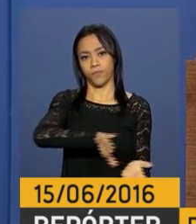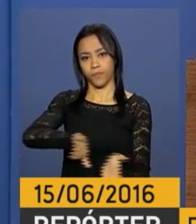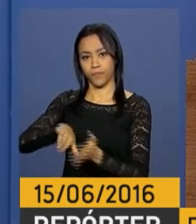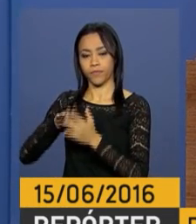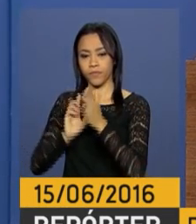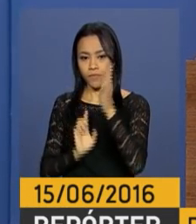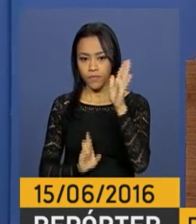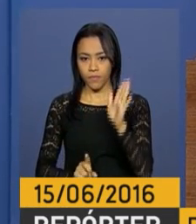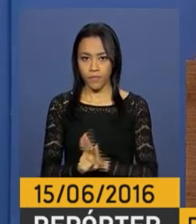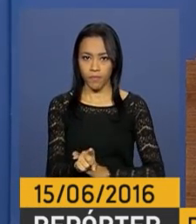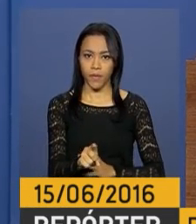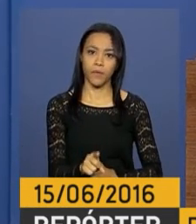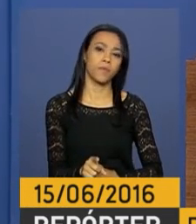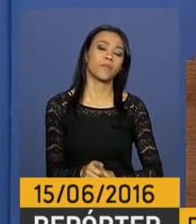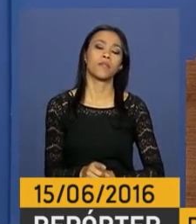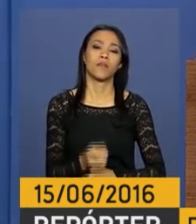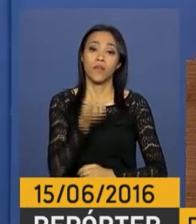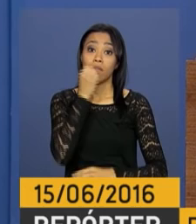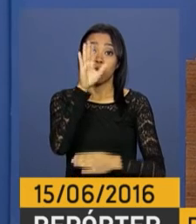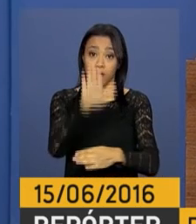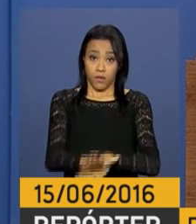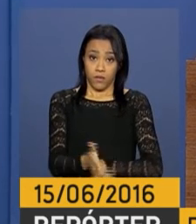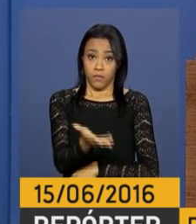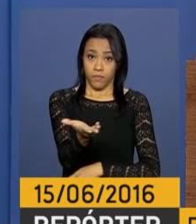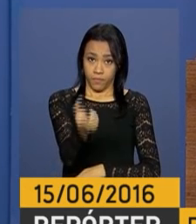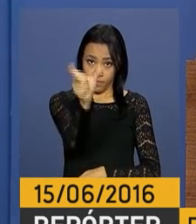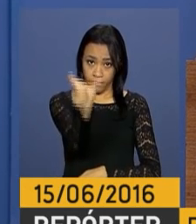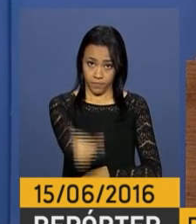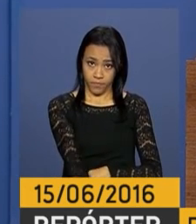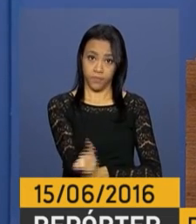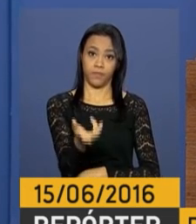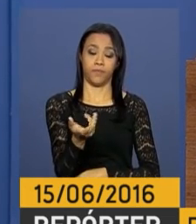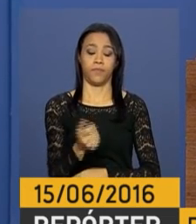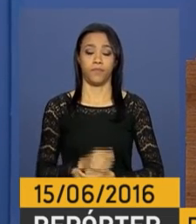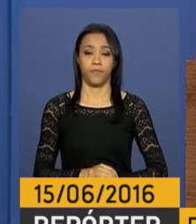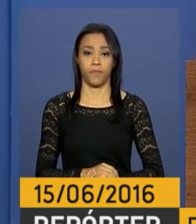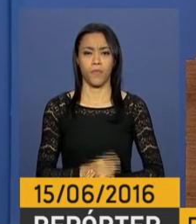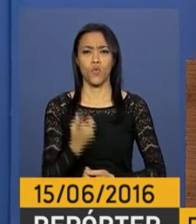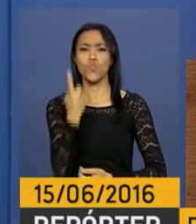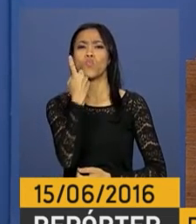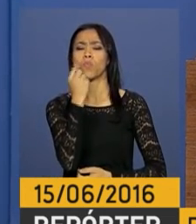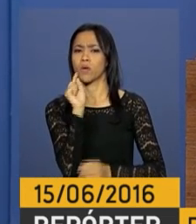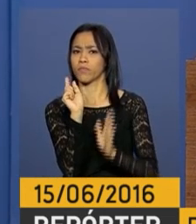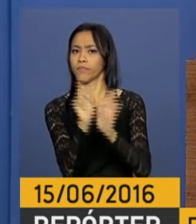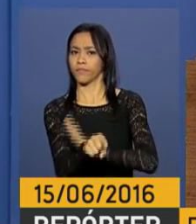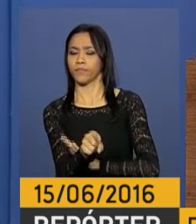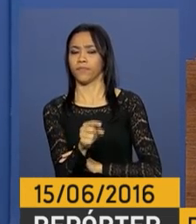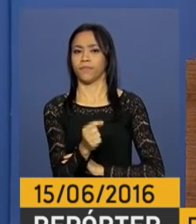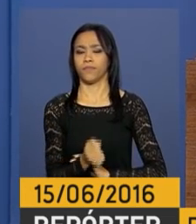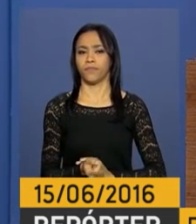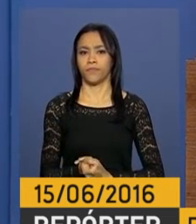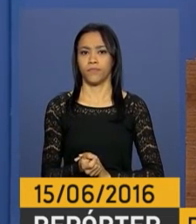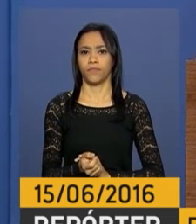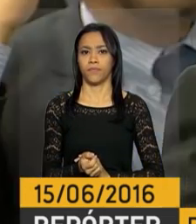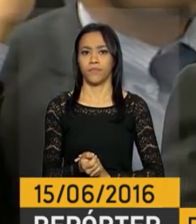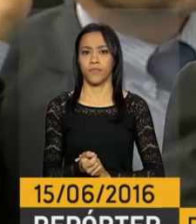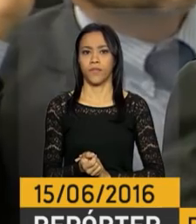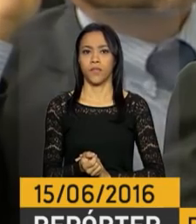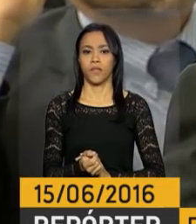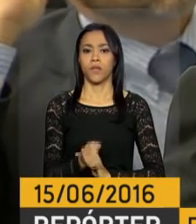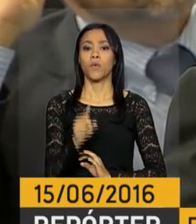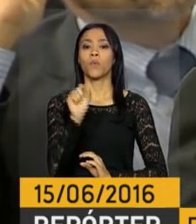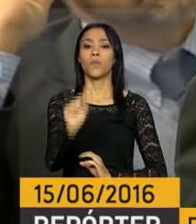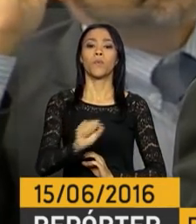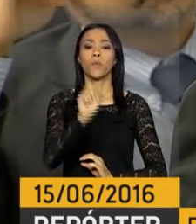Wall. Ministro, boa tarde. Eh, uma questão e ainda sou na linha do que um colega comentou de que a